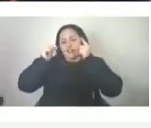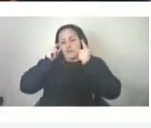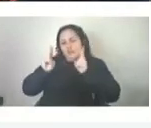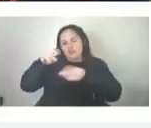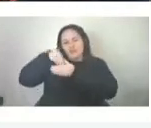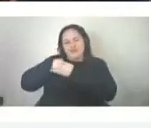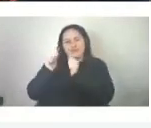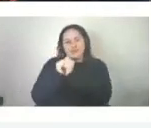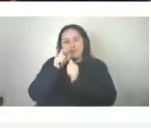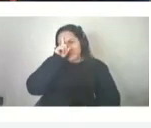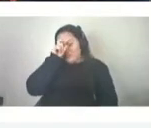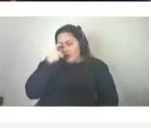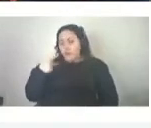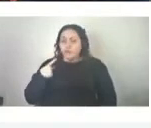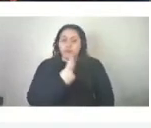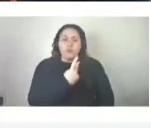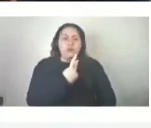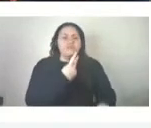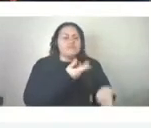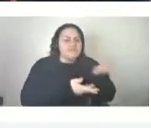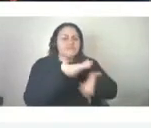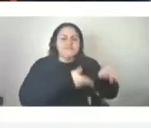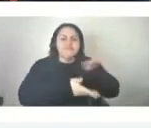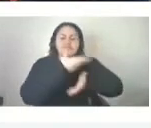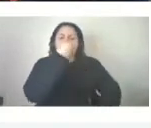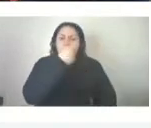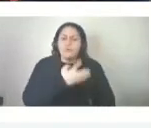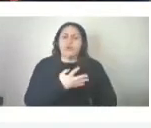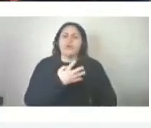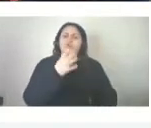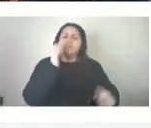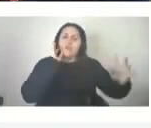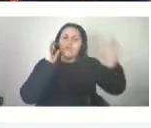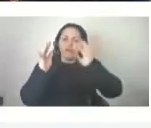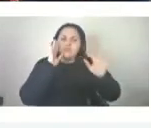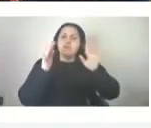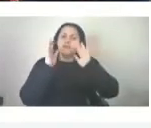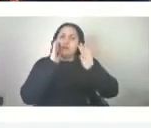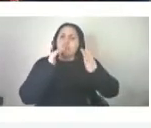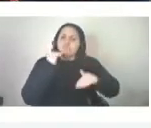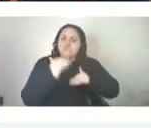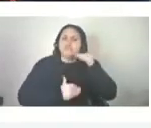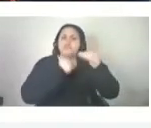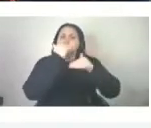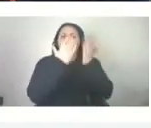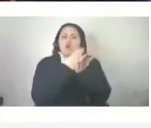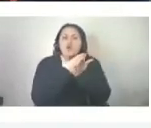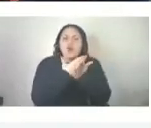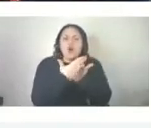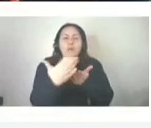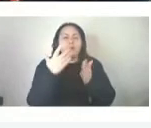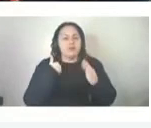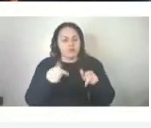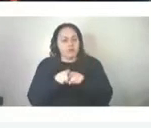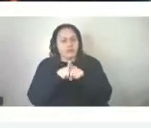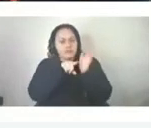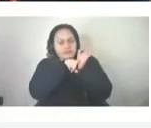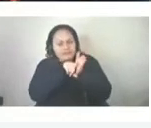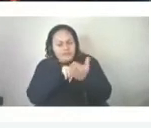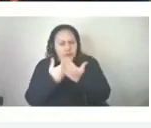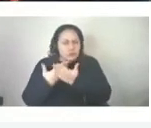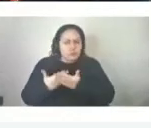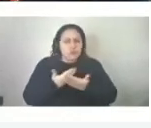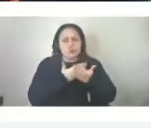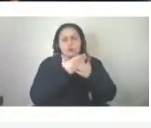bons, muito potentes, as reflexões já estavam aumentando nesse sentido, eu já estava me aprofundando mais nesse